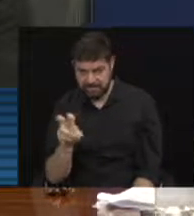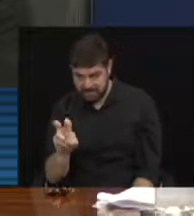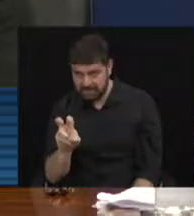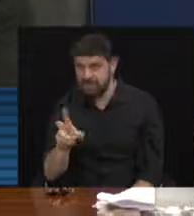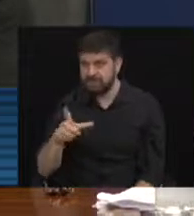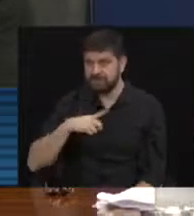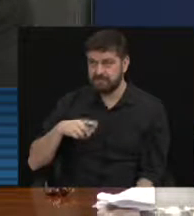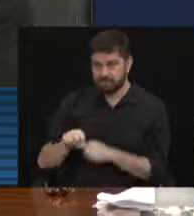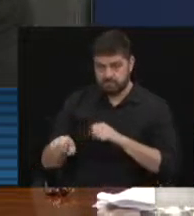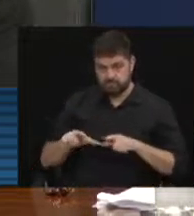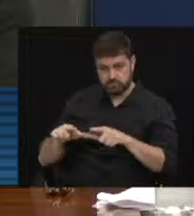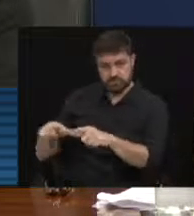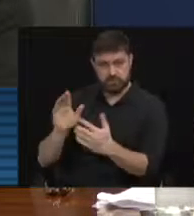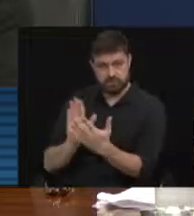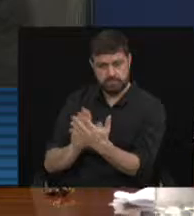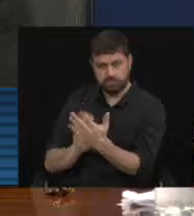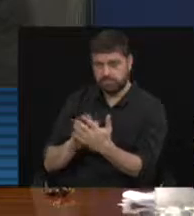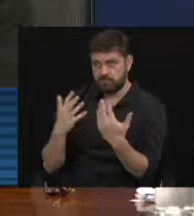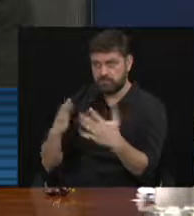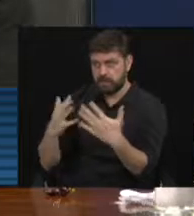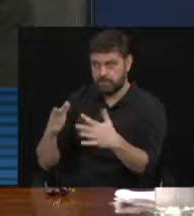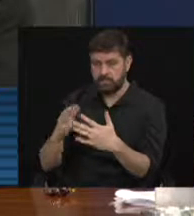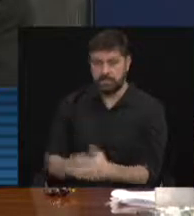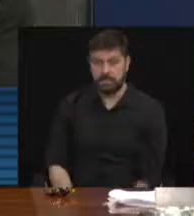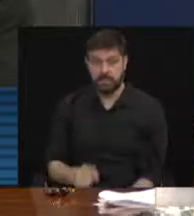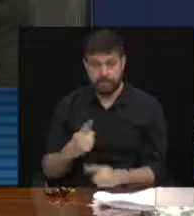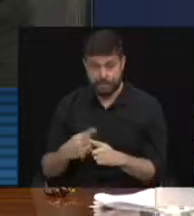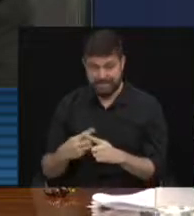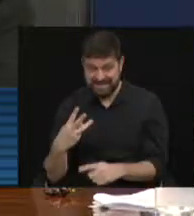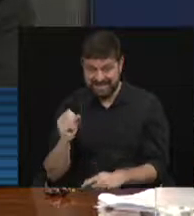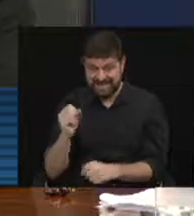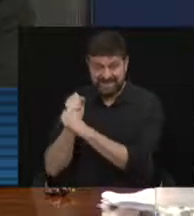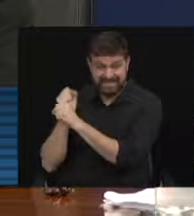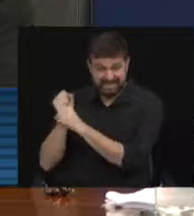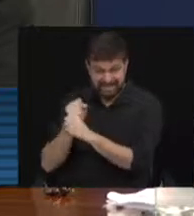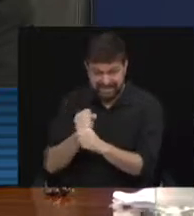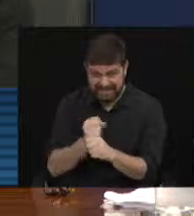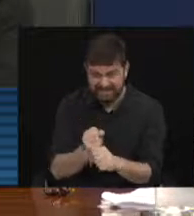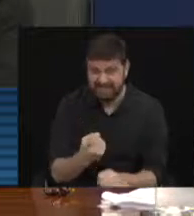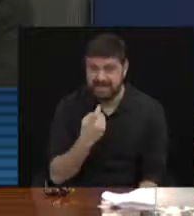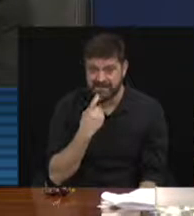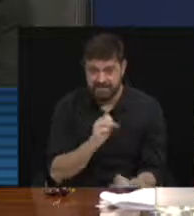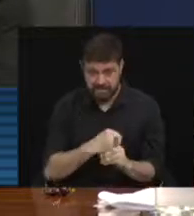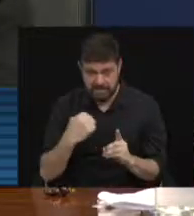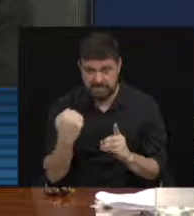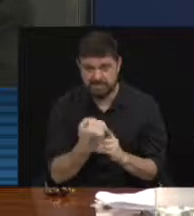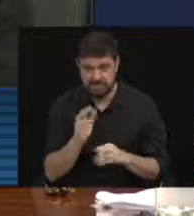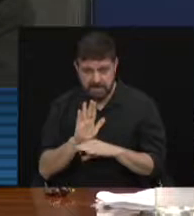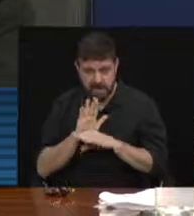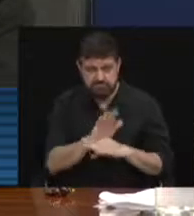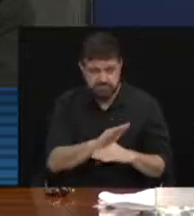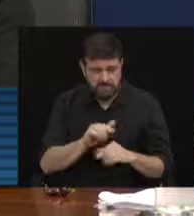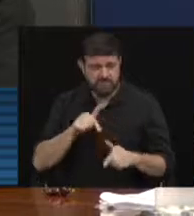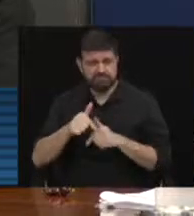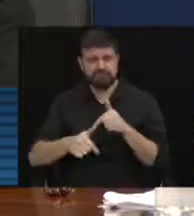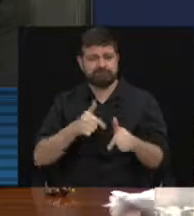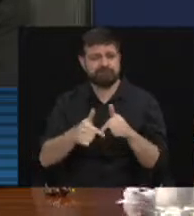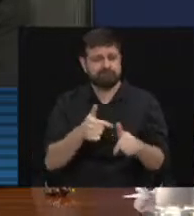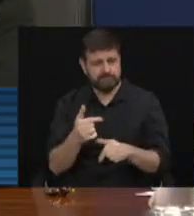emenda. Vereadores favoráveis à emenda, vereadores favoráveis permanecem como estão. Aprovado. Incluído na pauta requerimento de